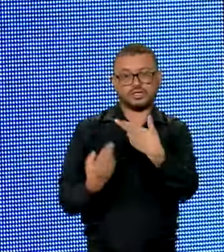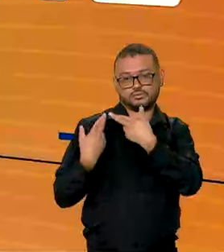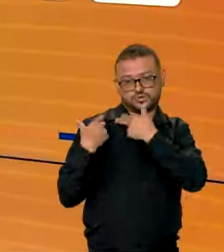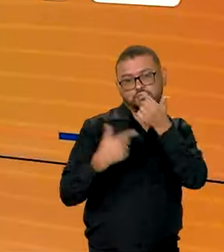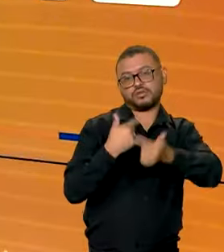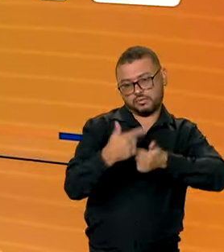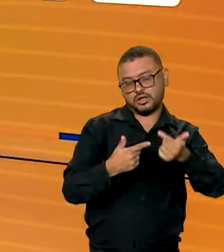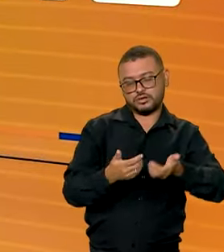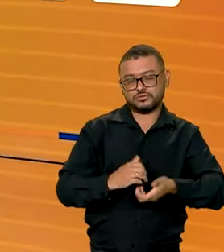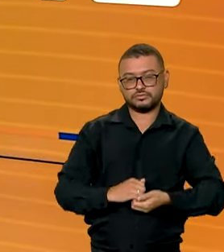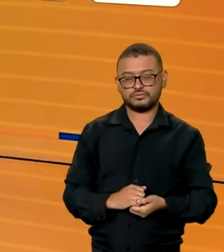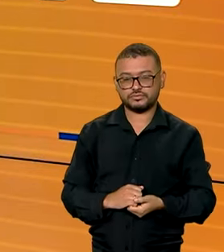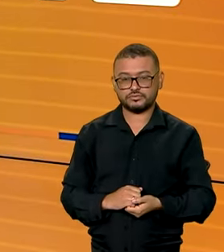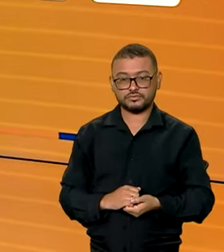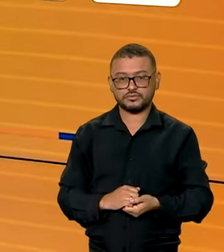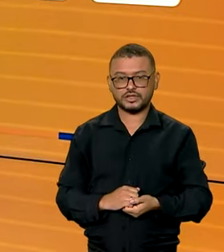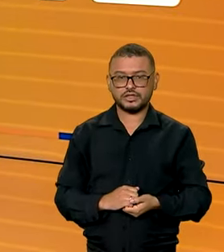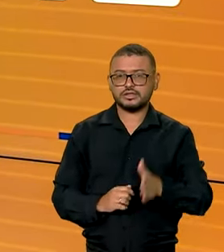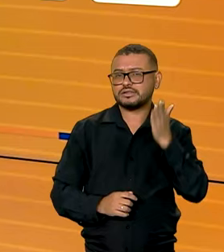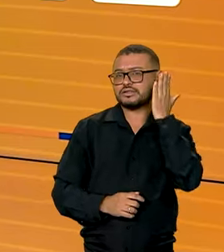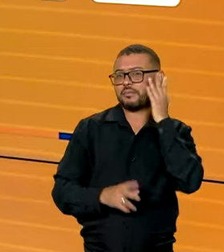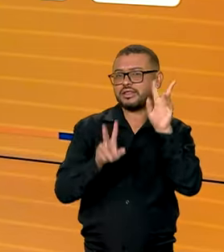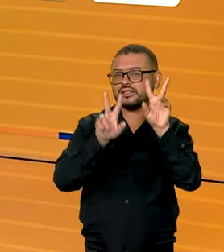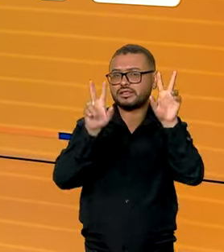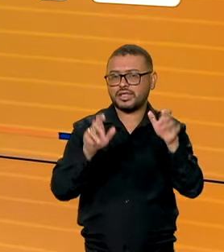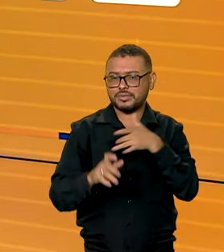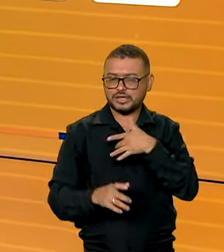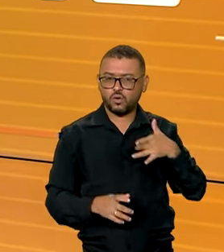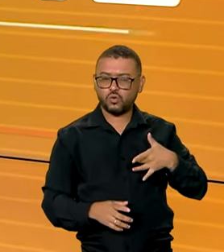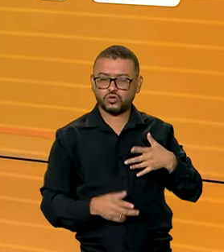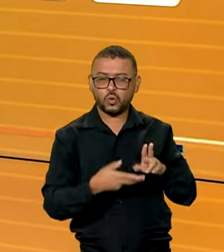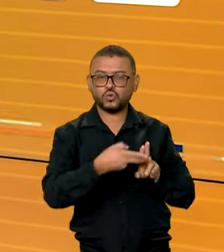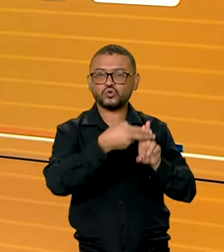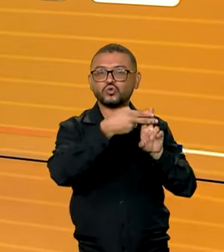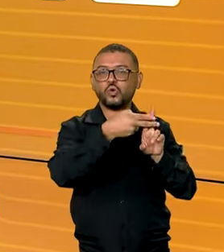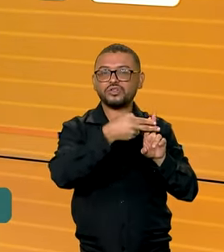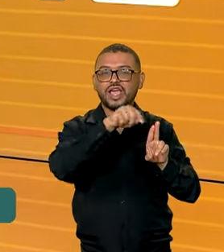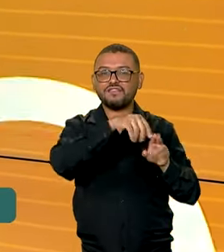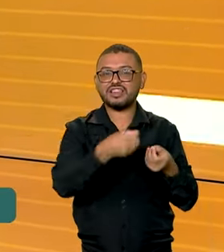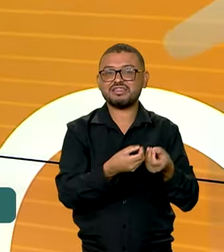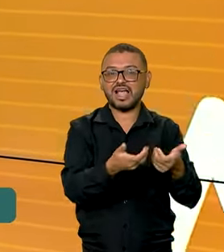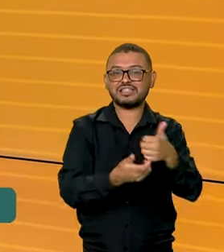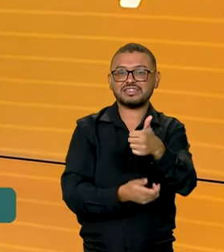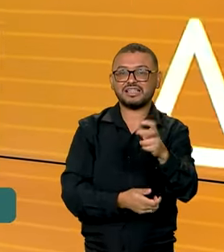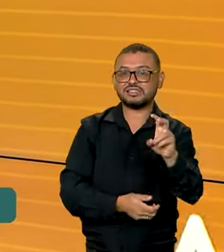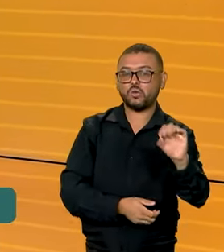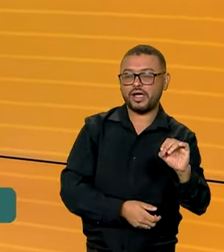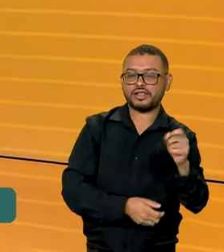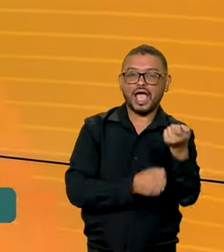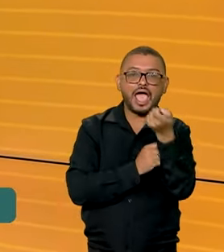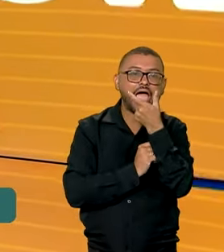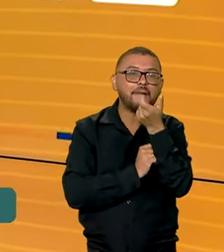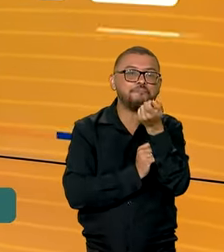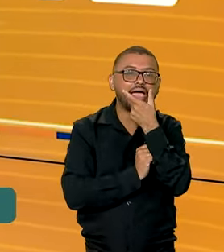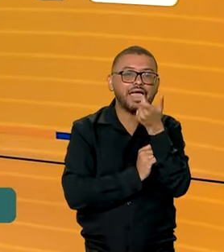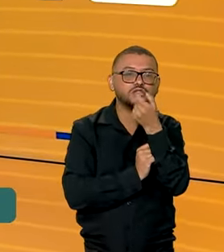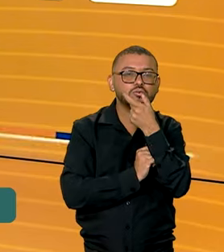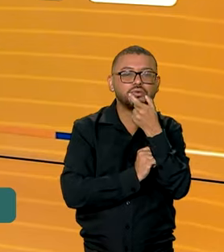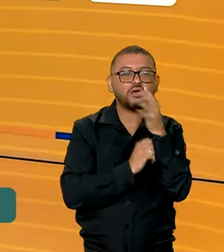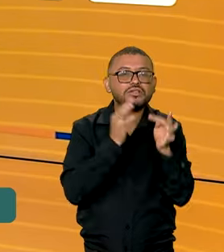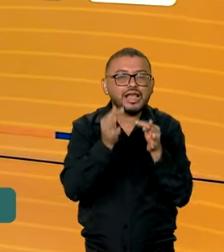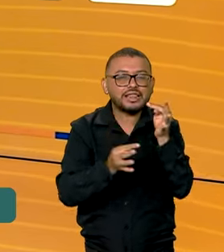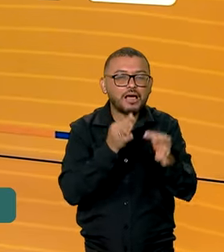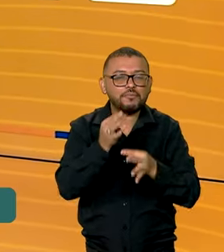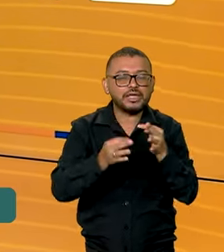trabalho. E olha, por falar em saúde, o SUS oferece mais de 150 medicamentos para o tratamento